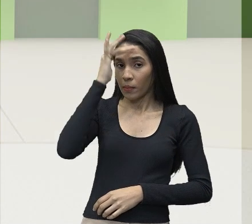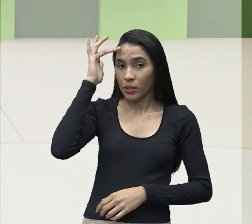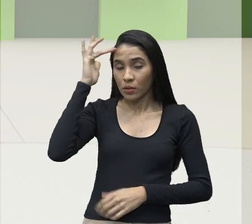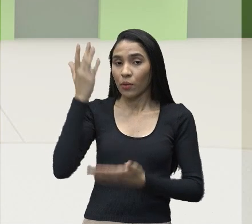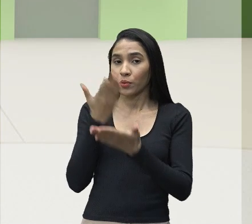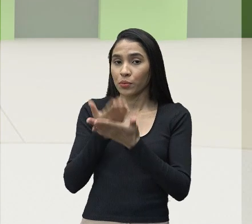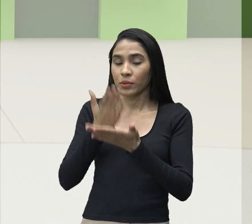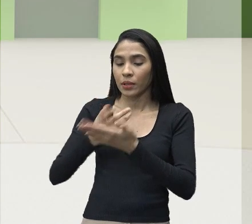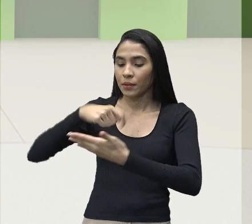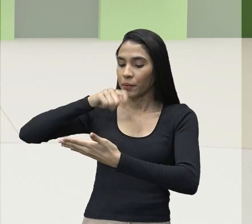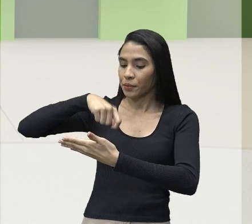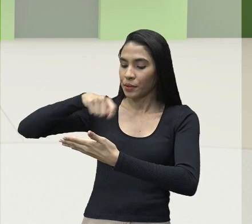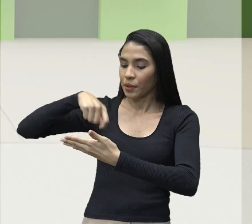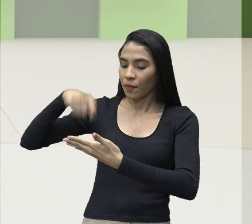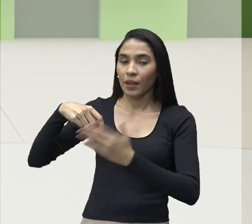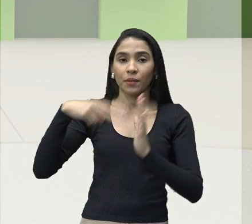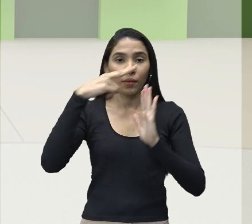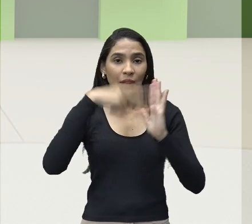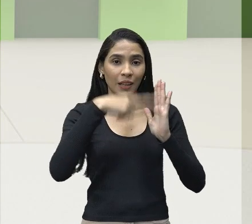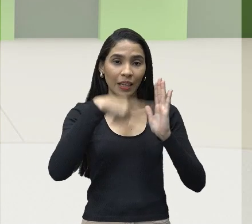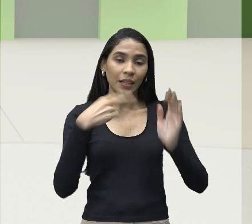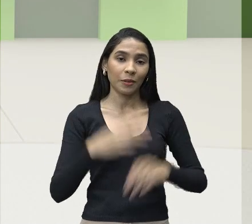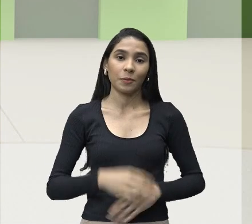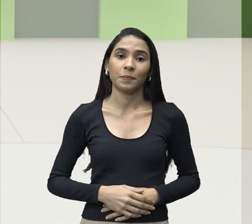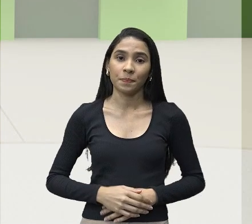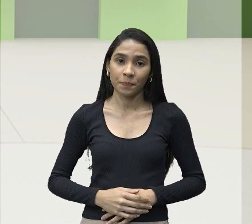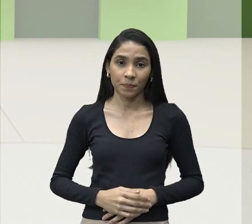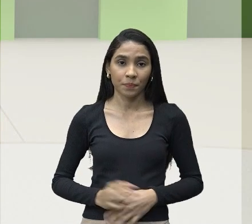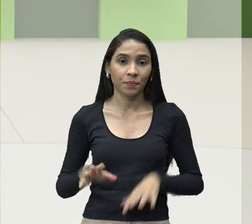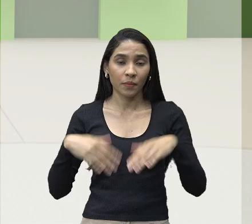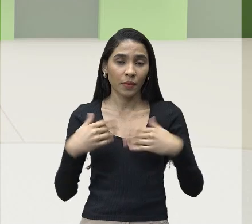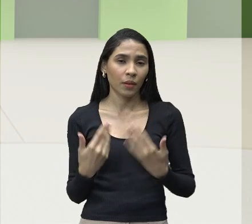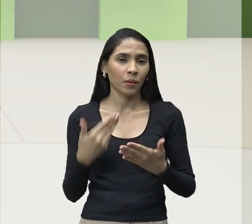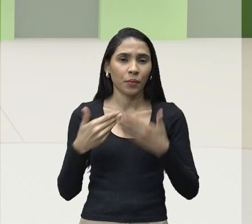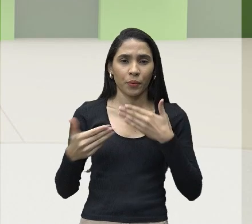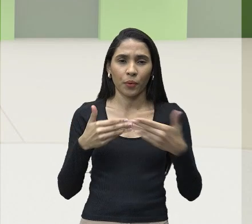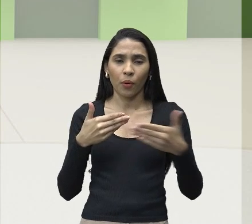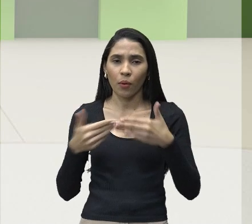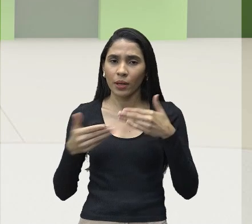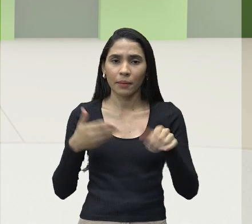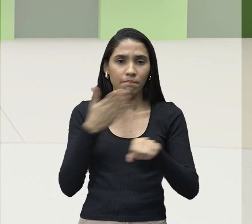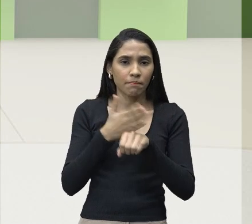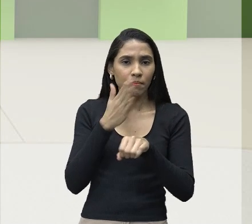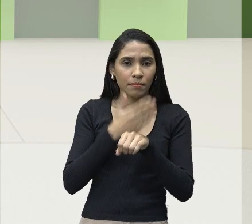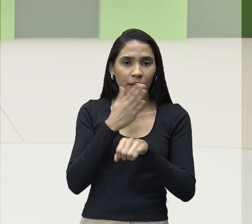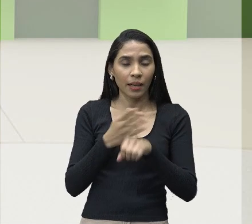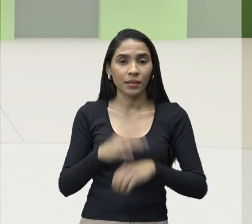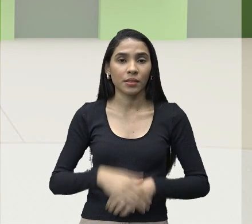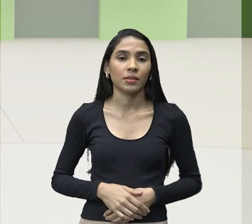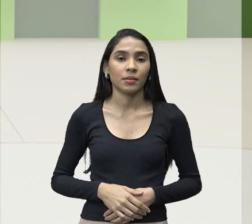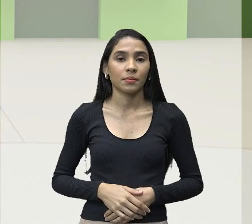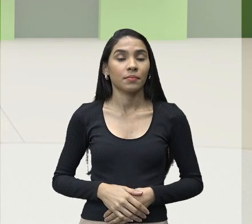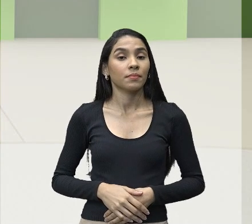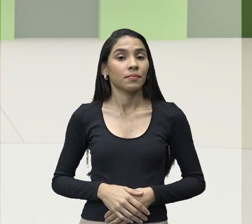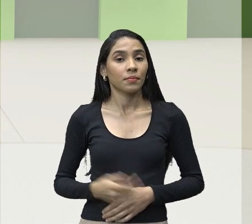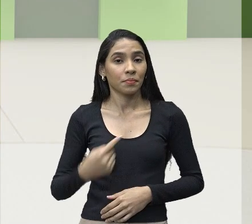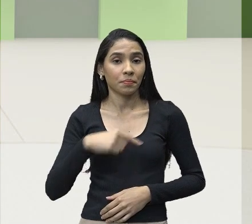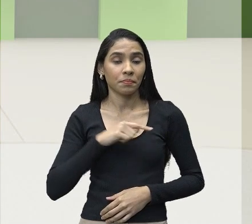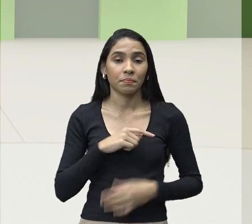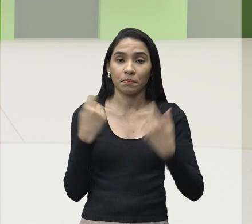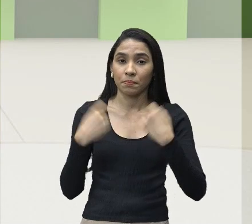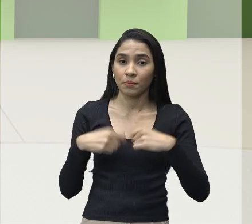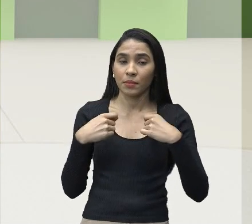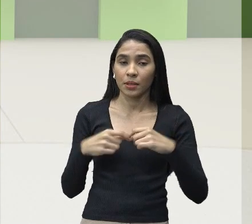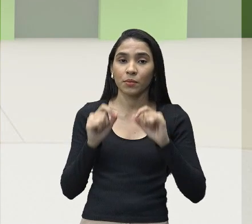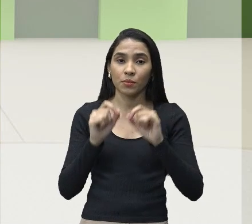está escrevendo, está lendo. Então, ao realizar qualquer atividade, a gente necessariamente